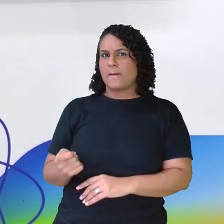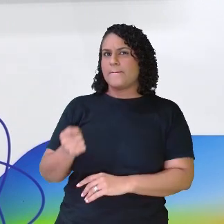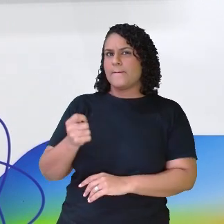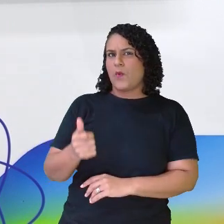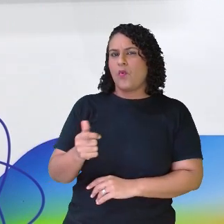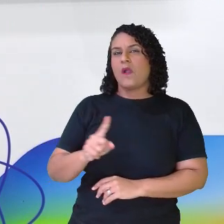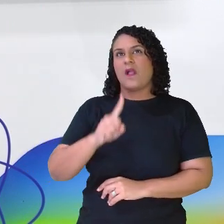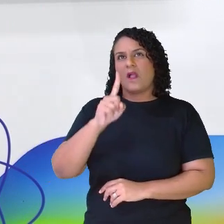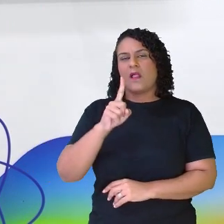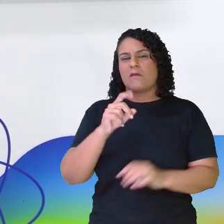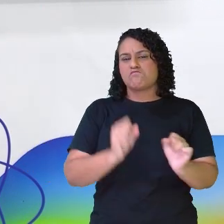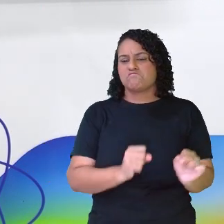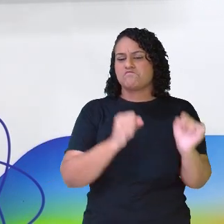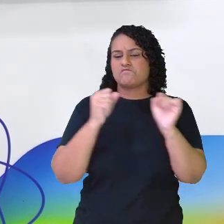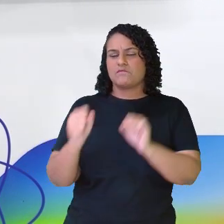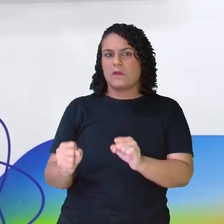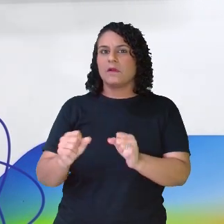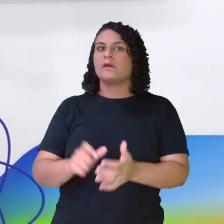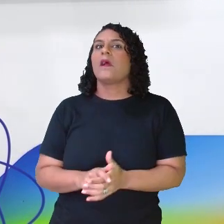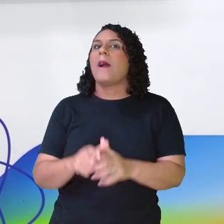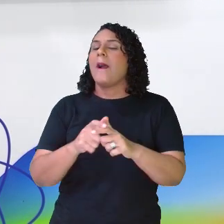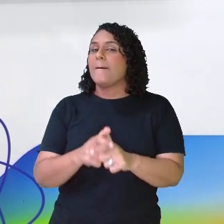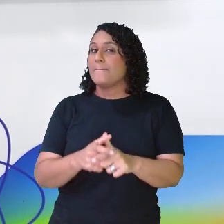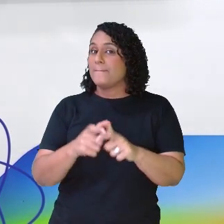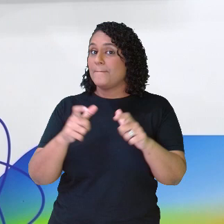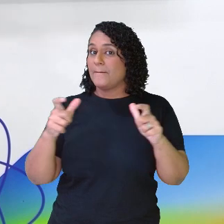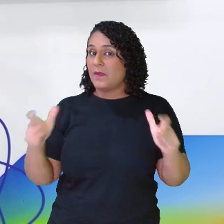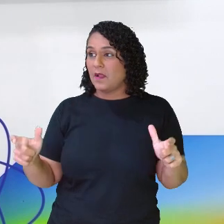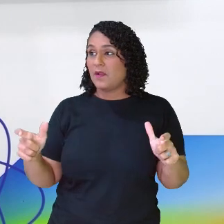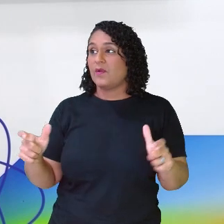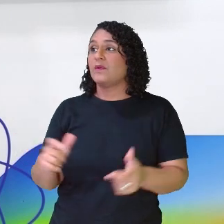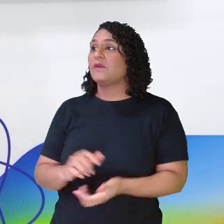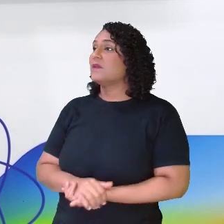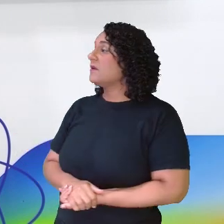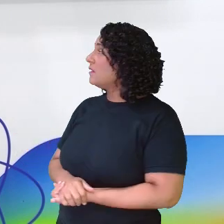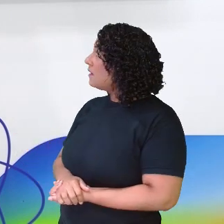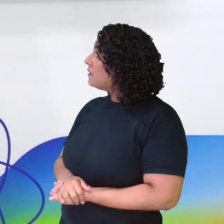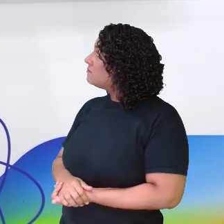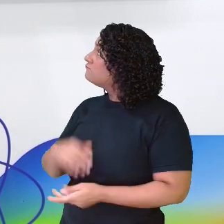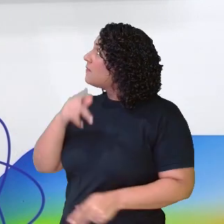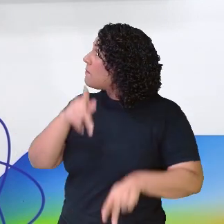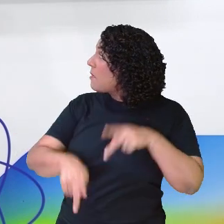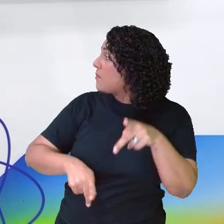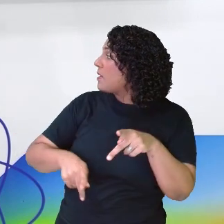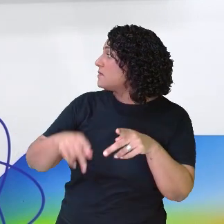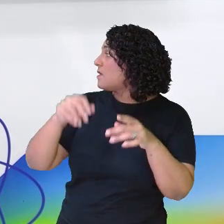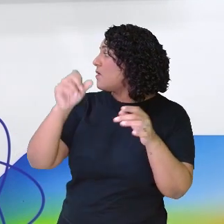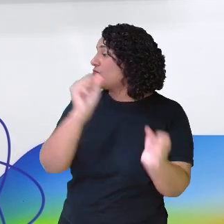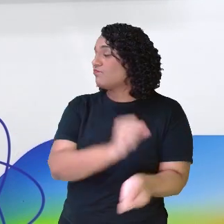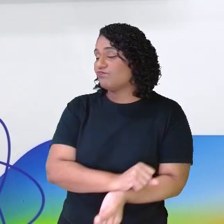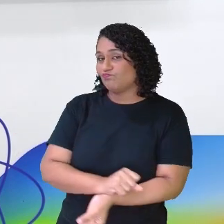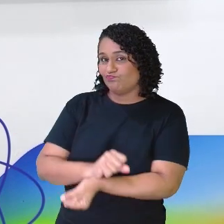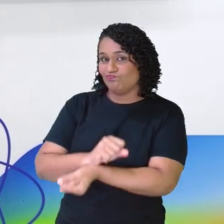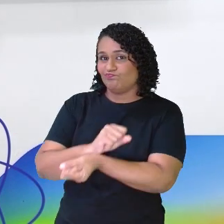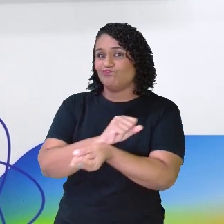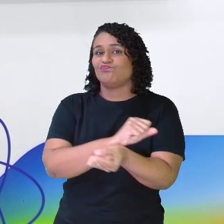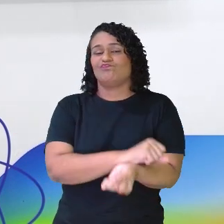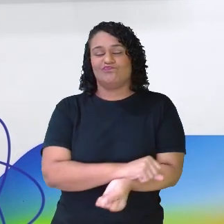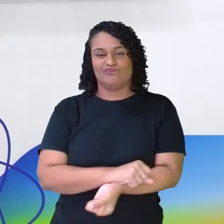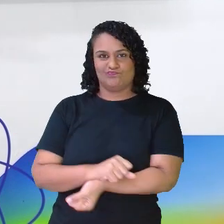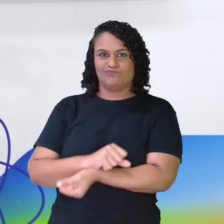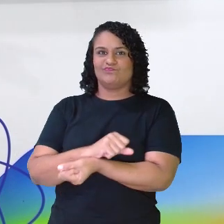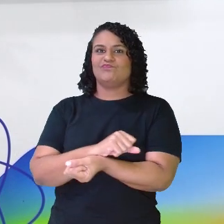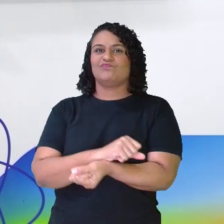com determinado poder e tem aí uma grande parte da população que vive numa